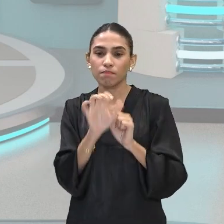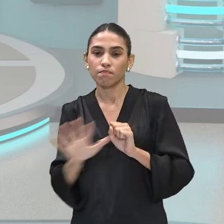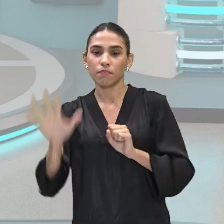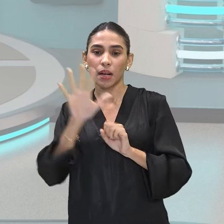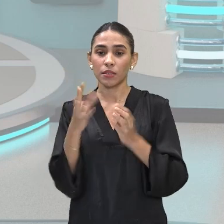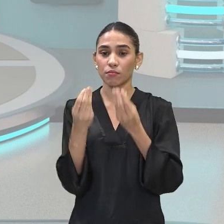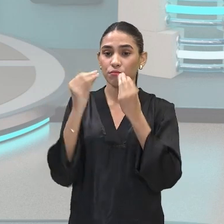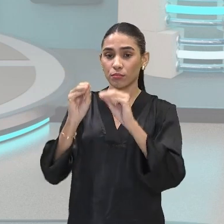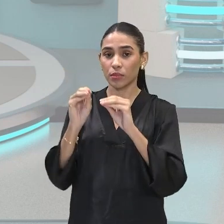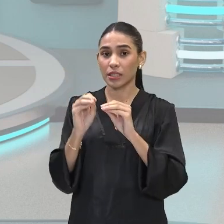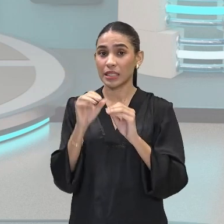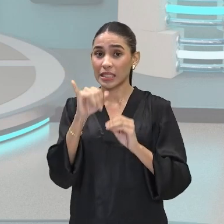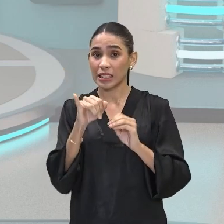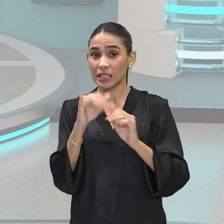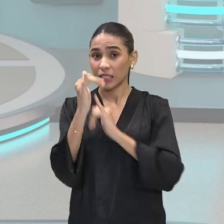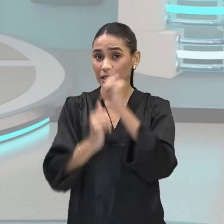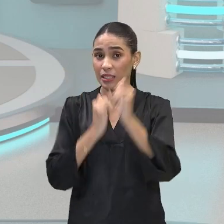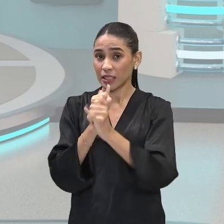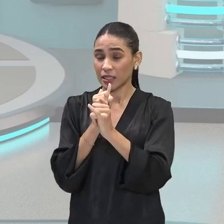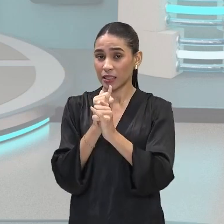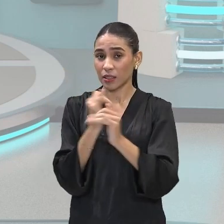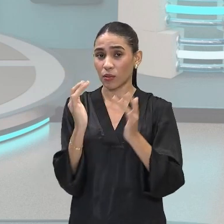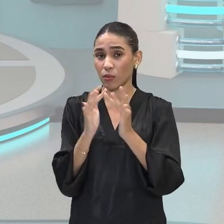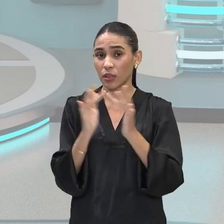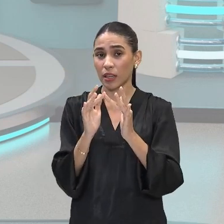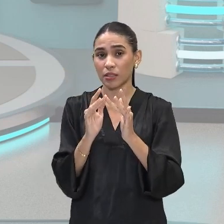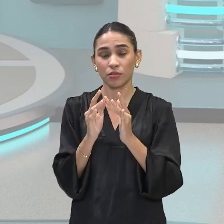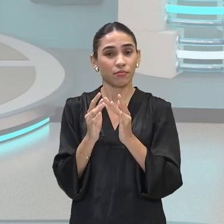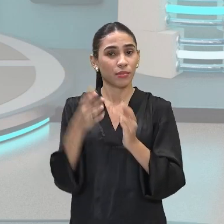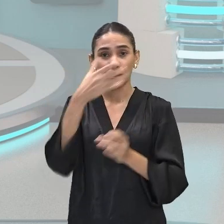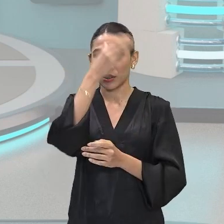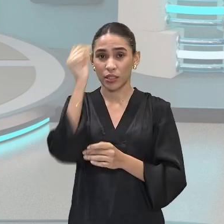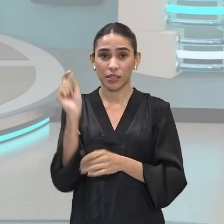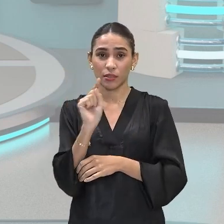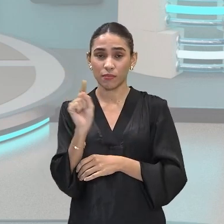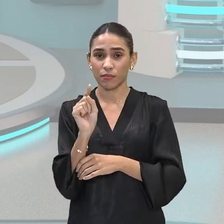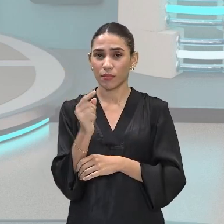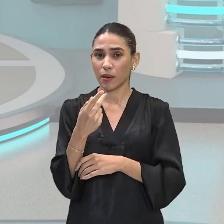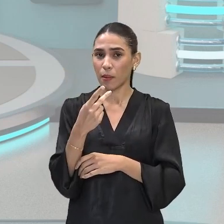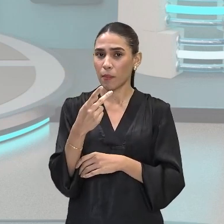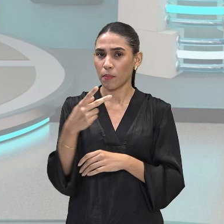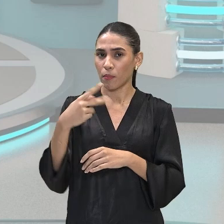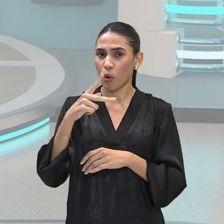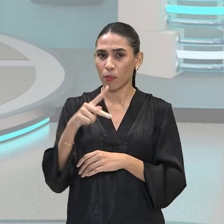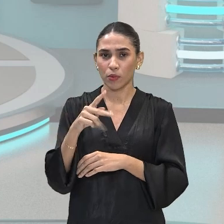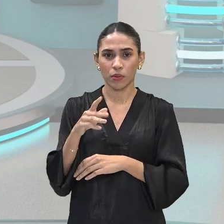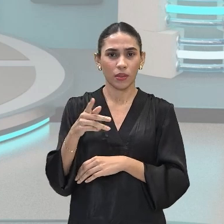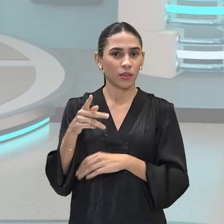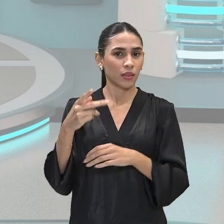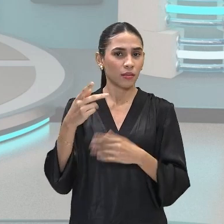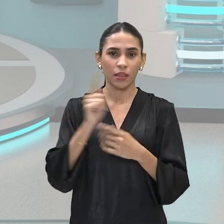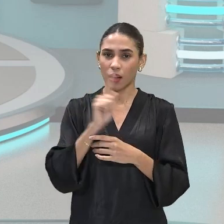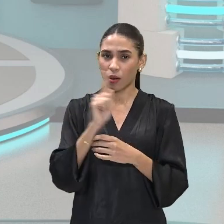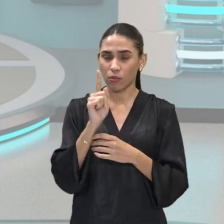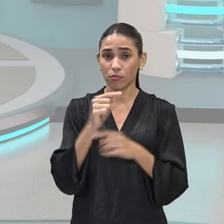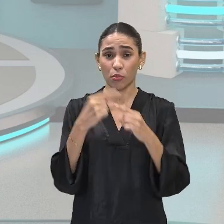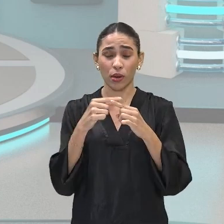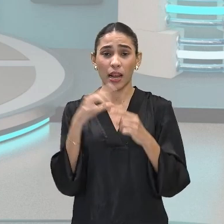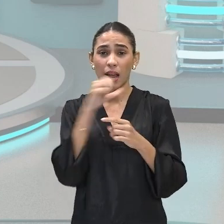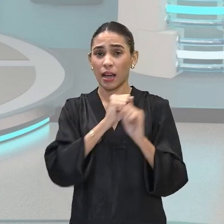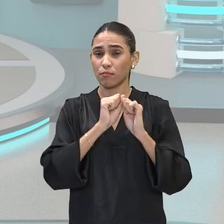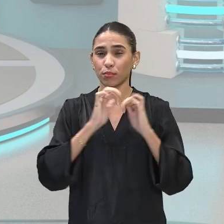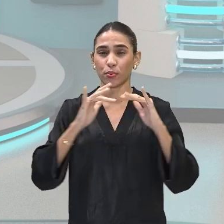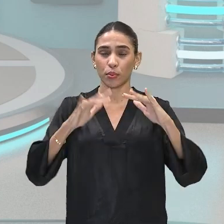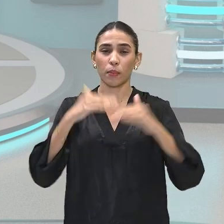gente, caiu na internet, esquece, não é mais seu, porque ele vai se reproduzindo numa velocidade